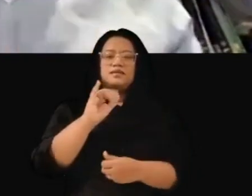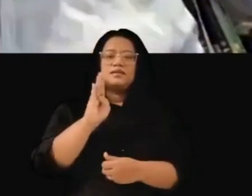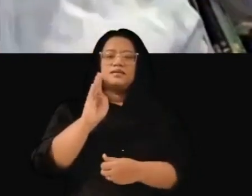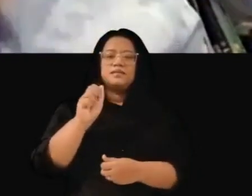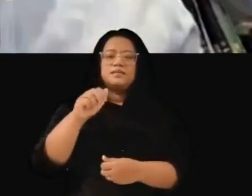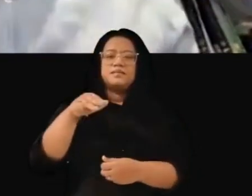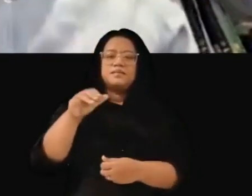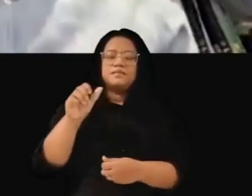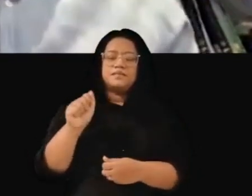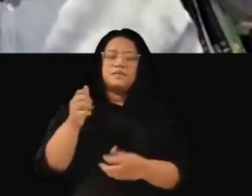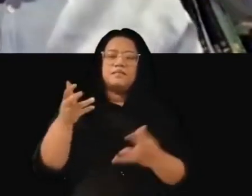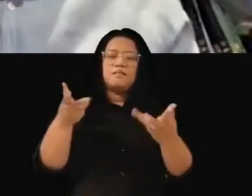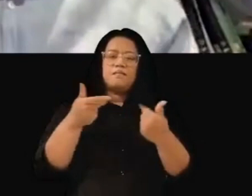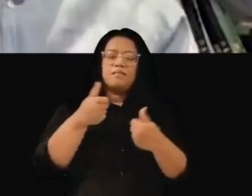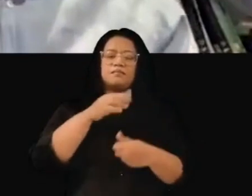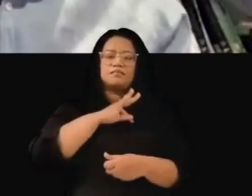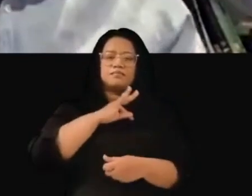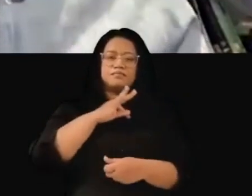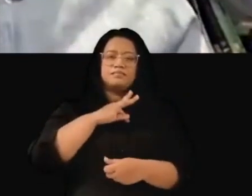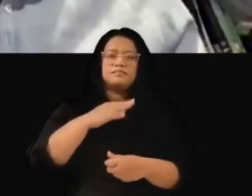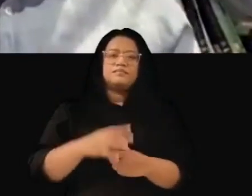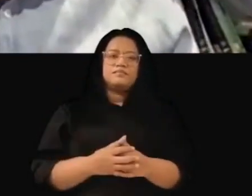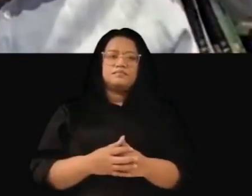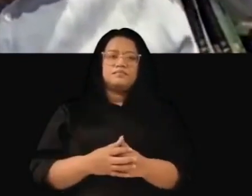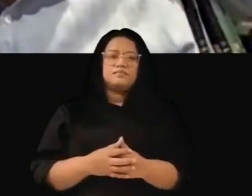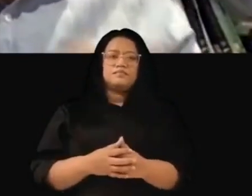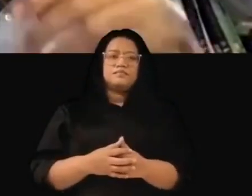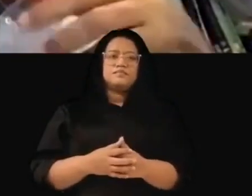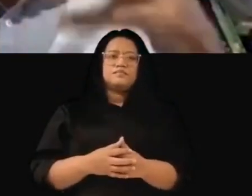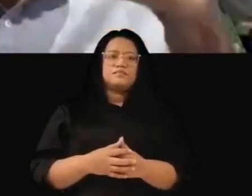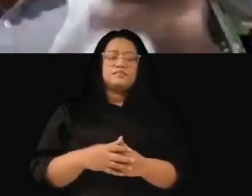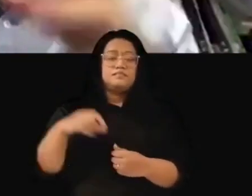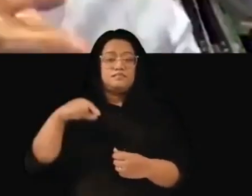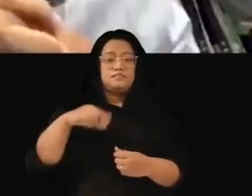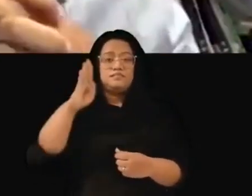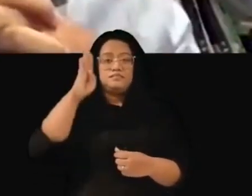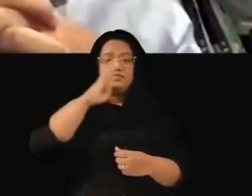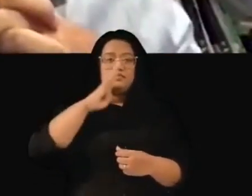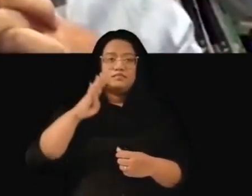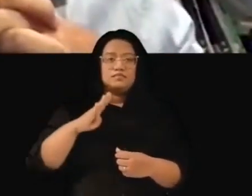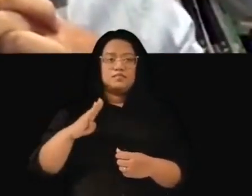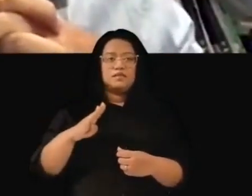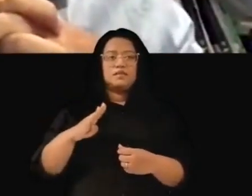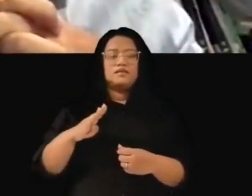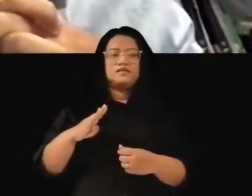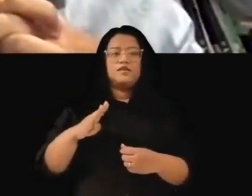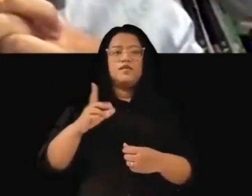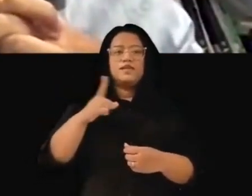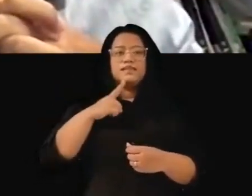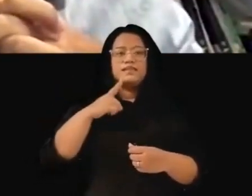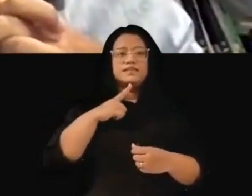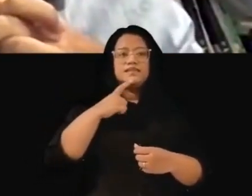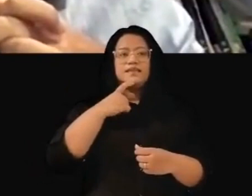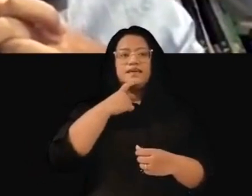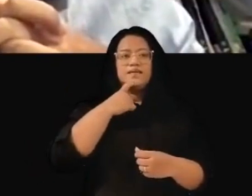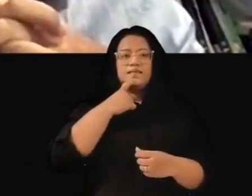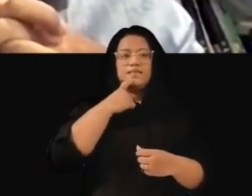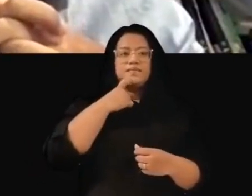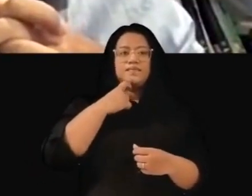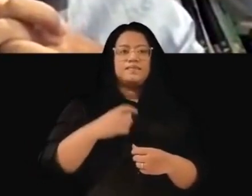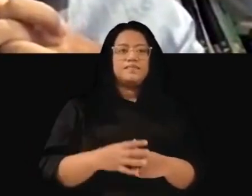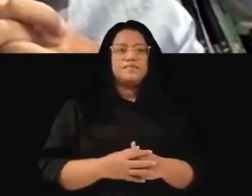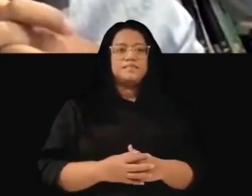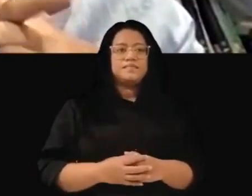técnica. Nós temos aí, nunca se teve tanto no Brasil, usar uma expressão que tem sido muito frequentemente empregada,